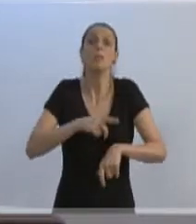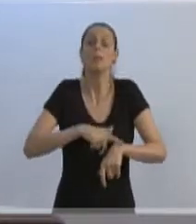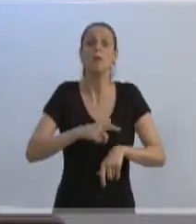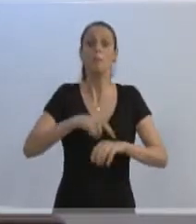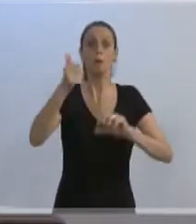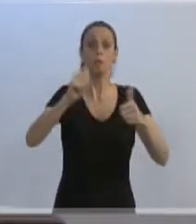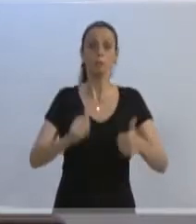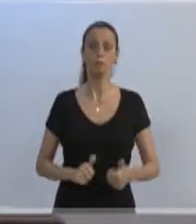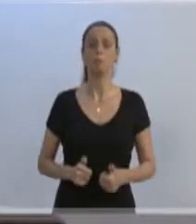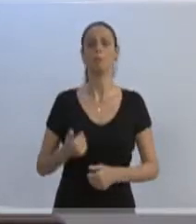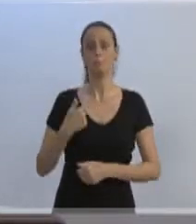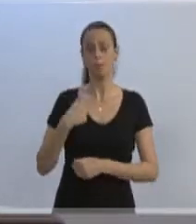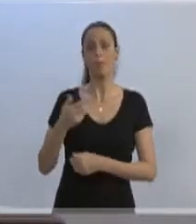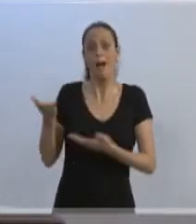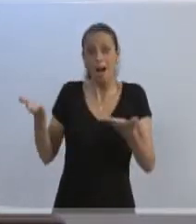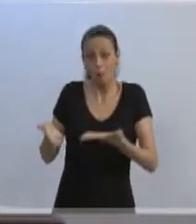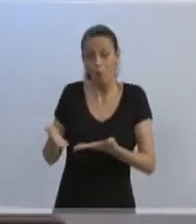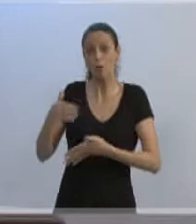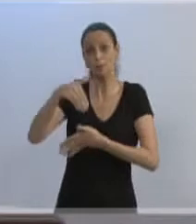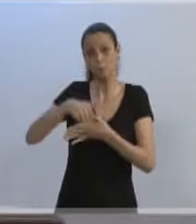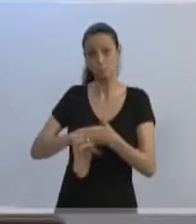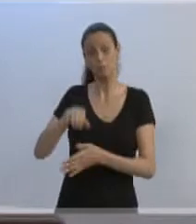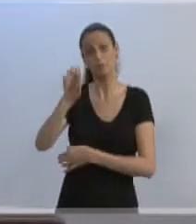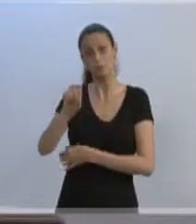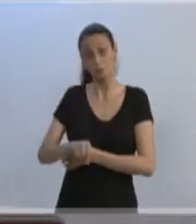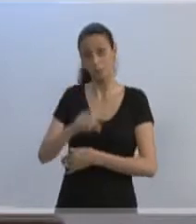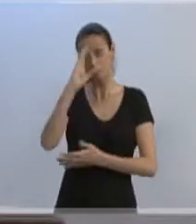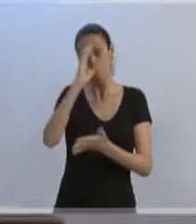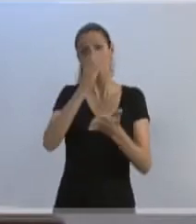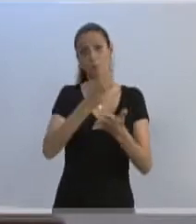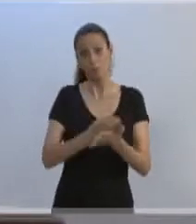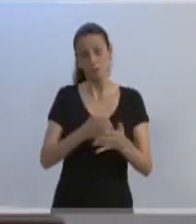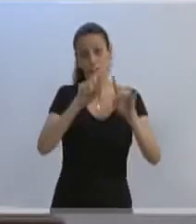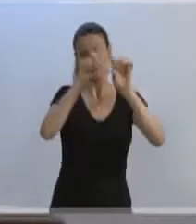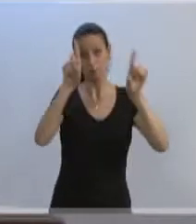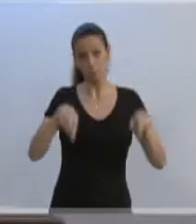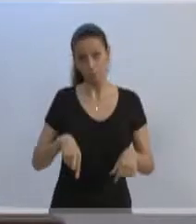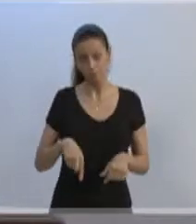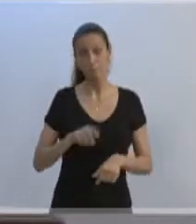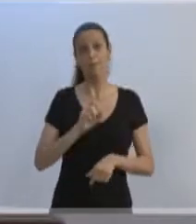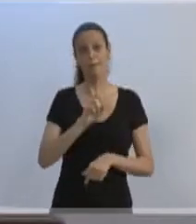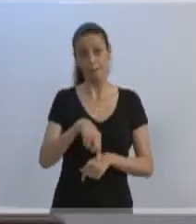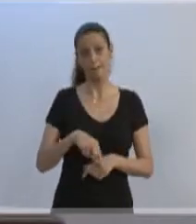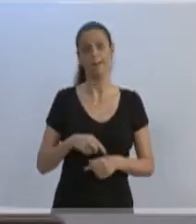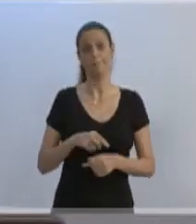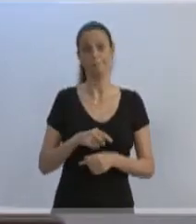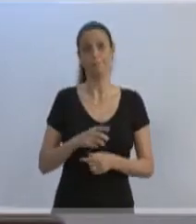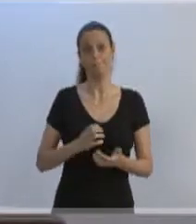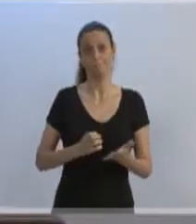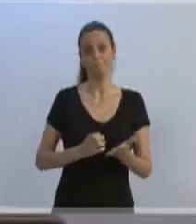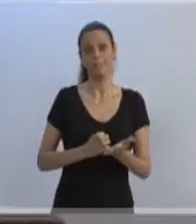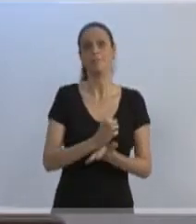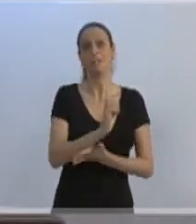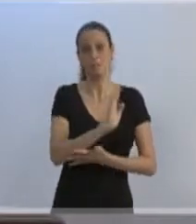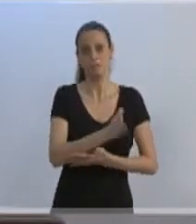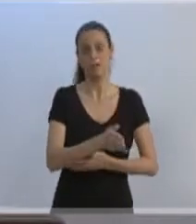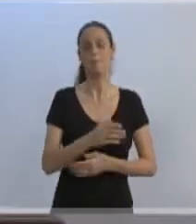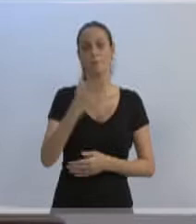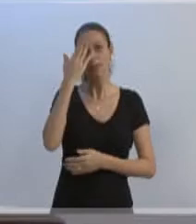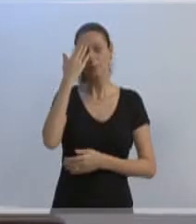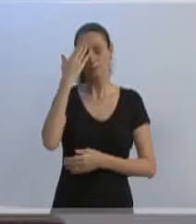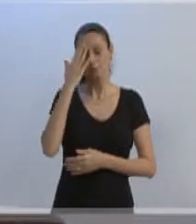aqui dei o meu voto sim em confiança esses servidores de carreira e também deixo claro aqui que com certeza